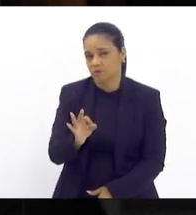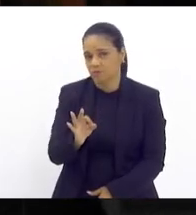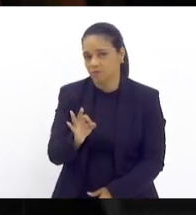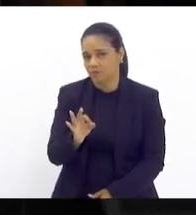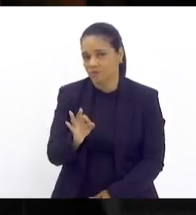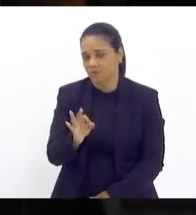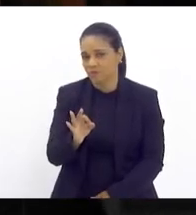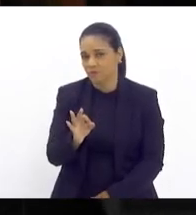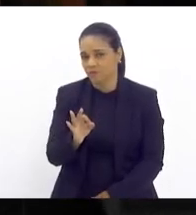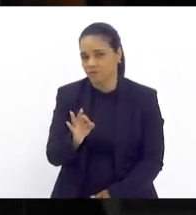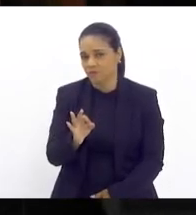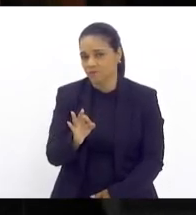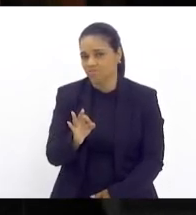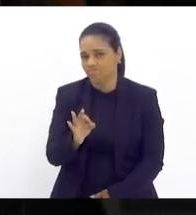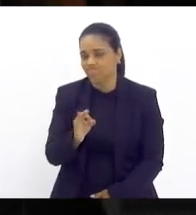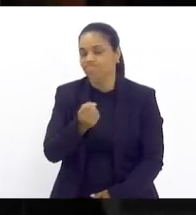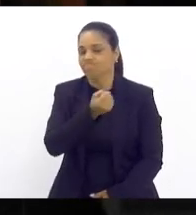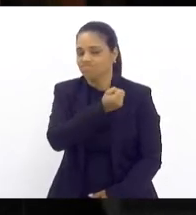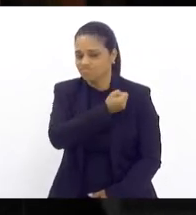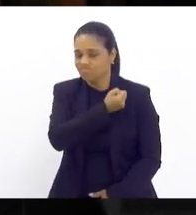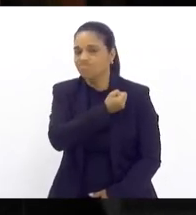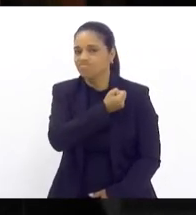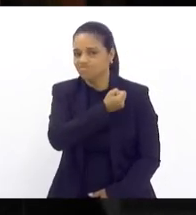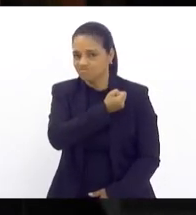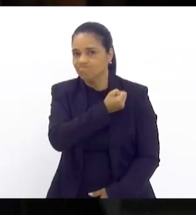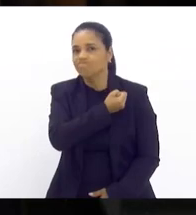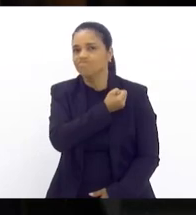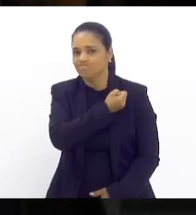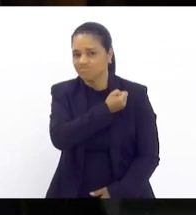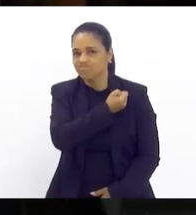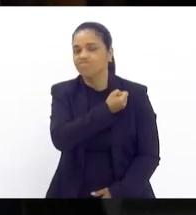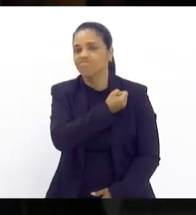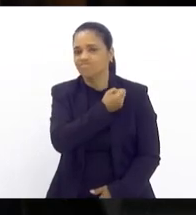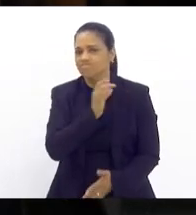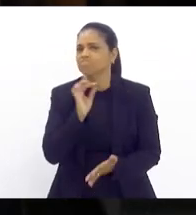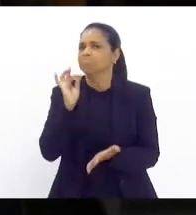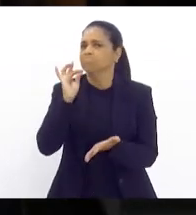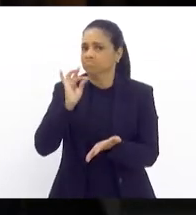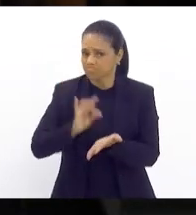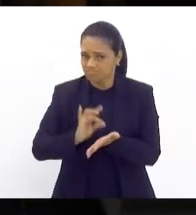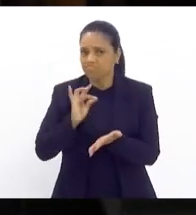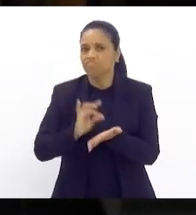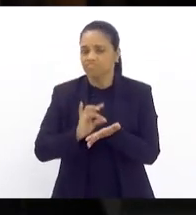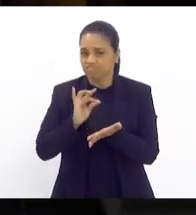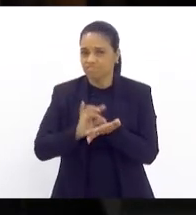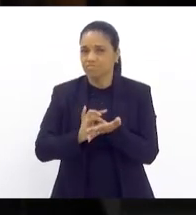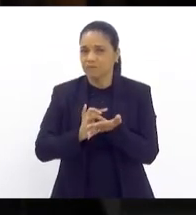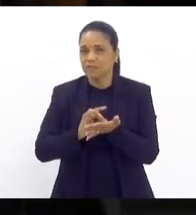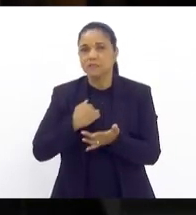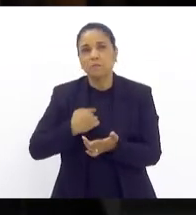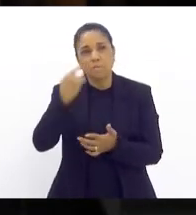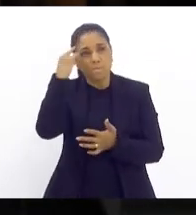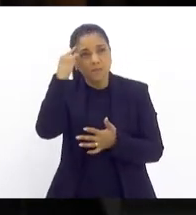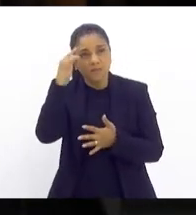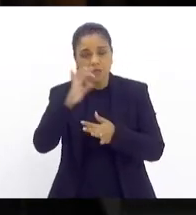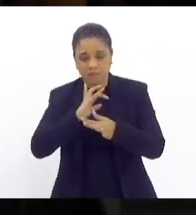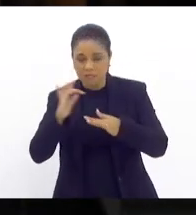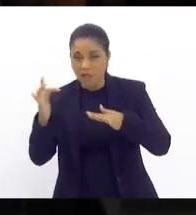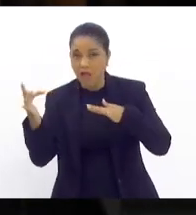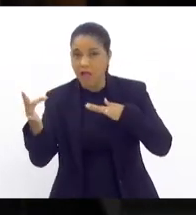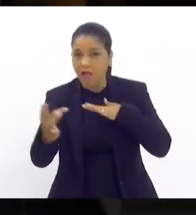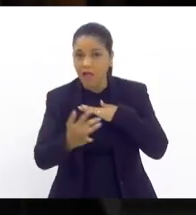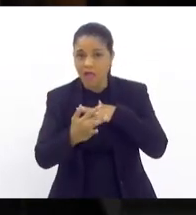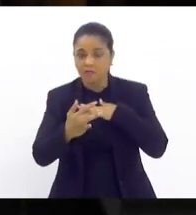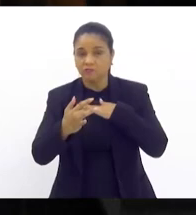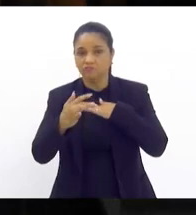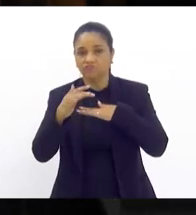um número alto se você considerar toda a rede de ensino do nosso Estado do Rio de Janeiro